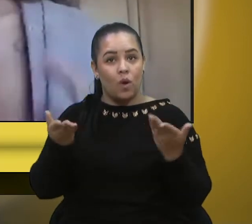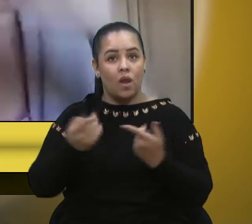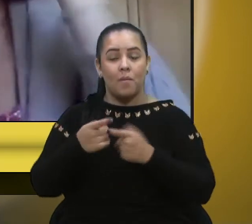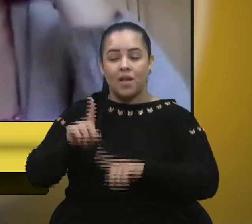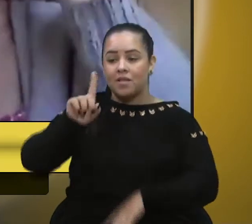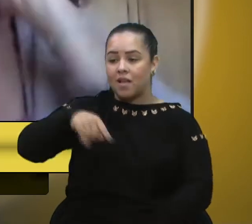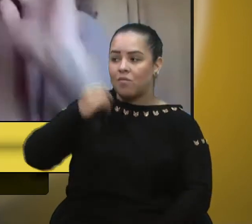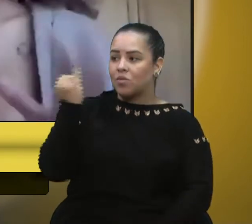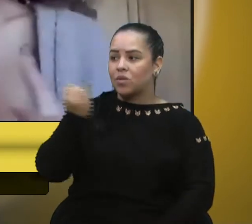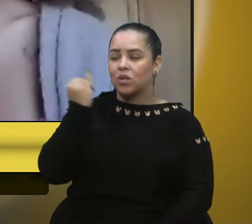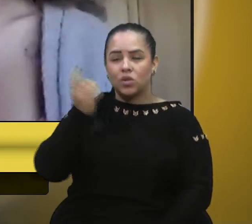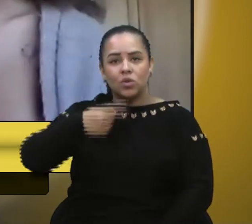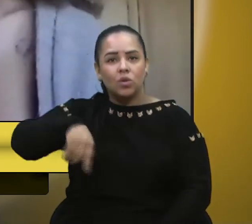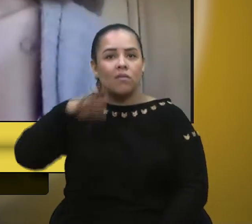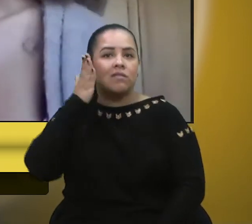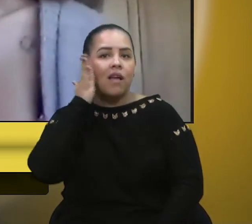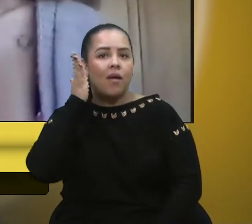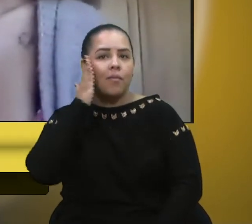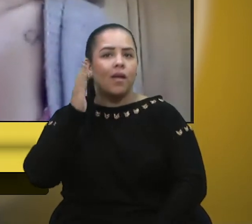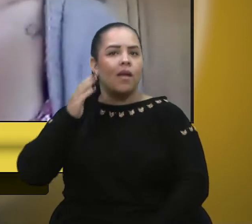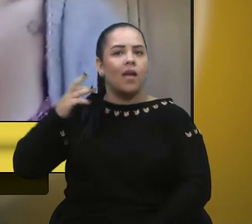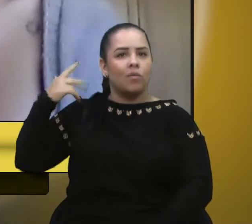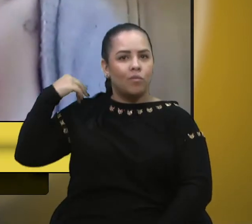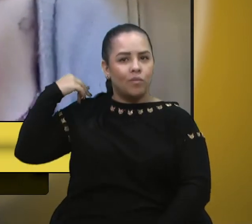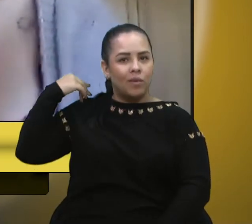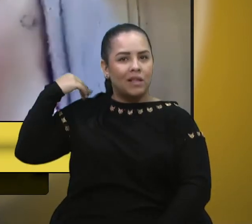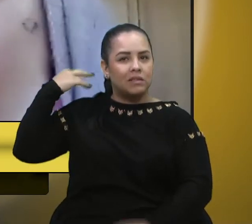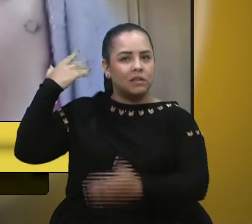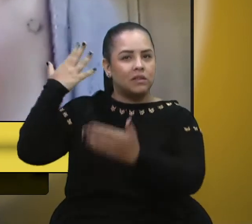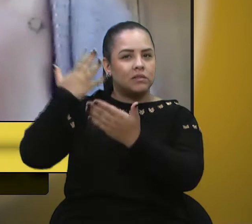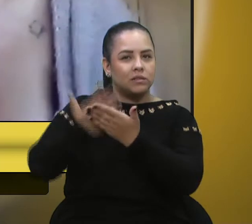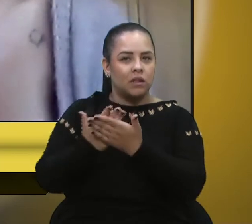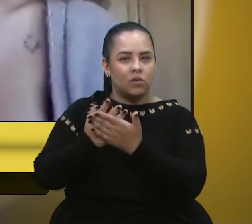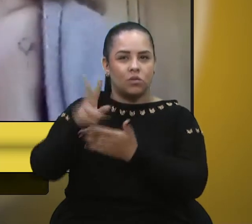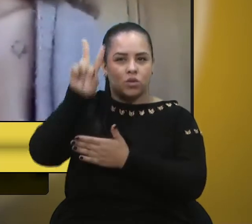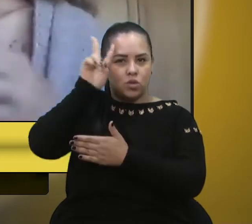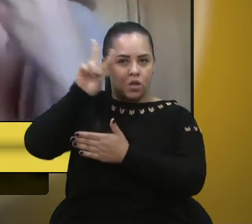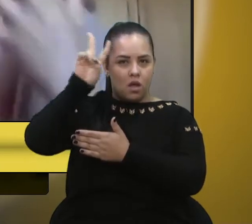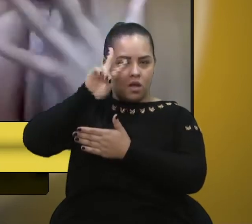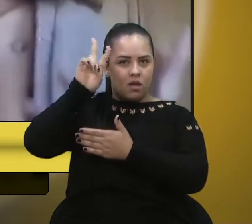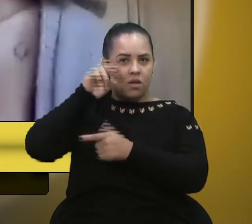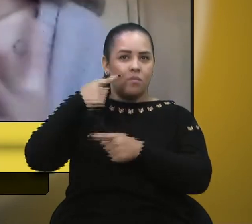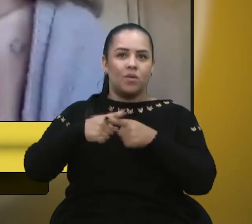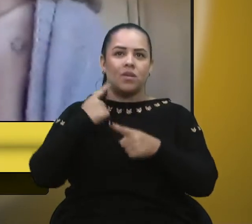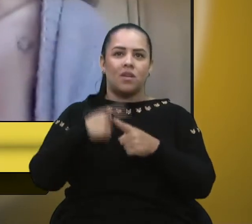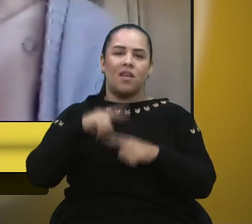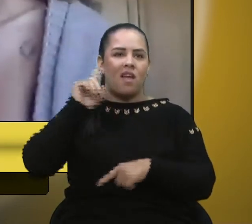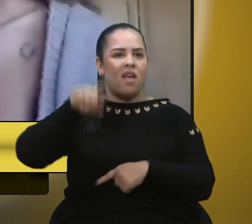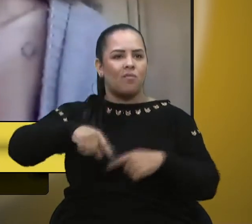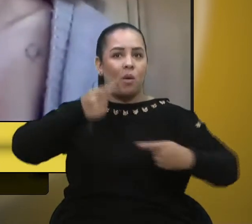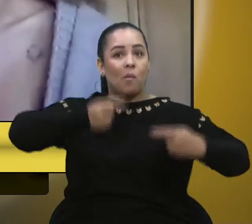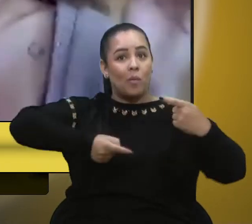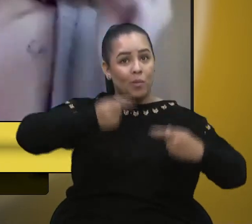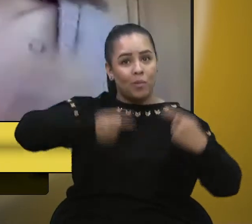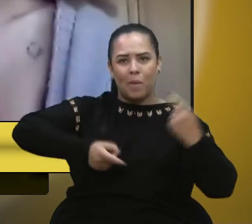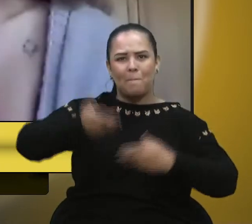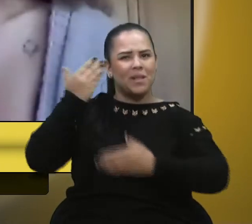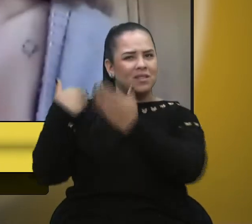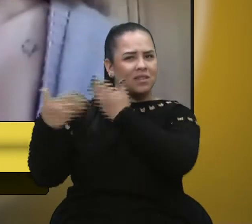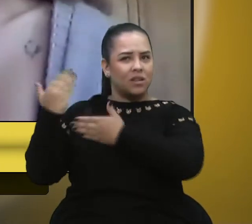gente fazer uma contextualização histórica da questão da renda básica, que é um debate muito antigo na nossa sociedade.